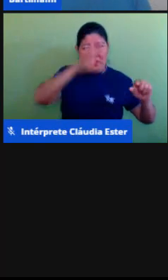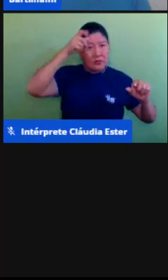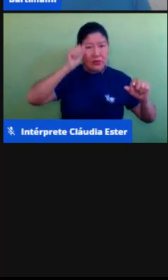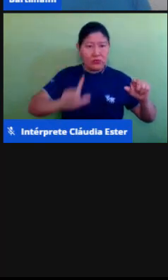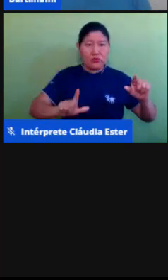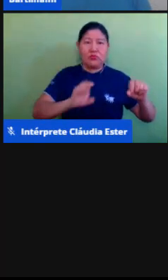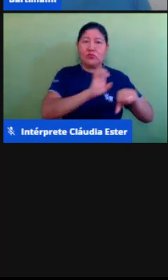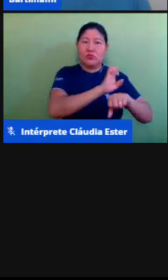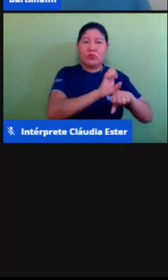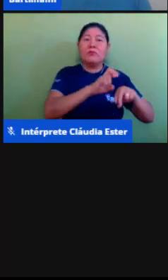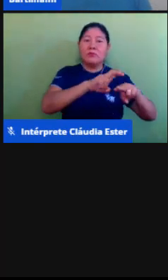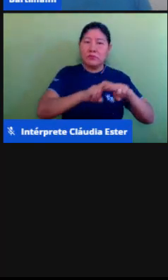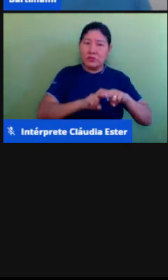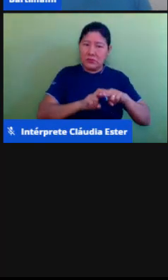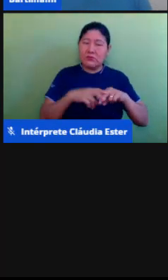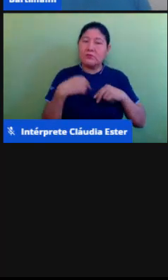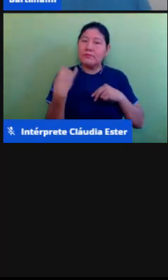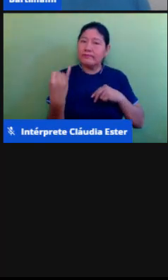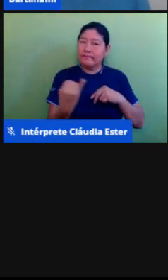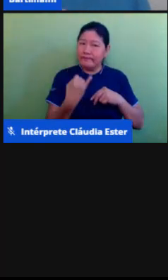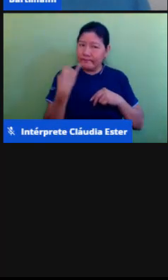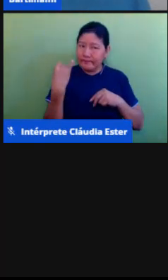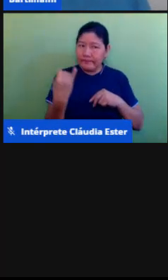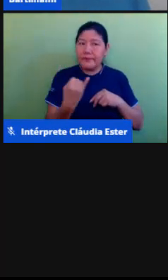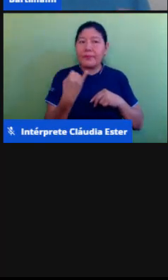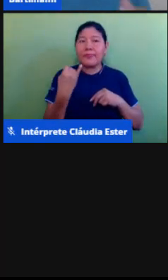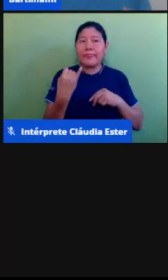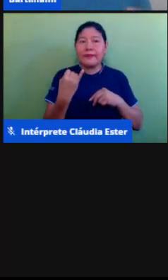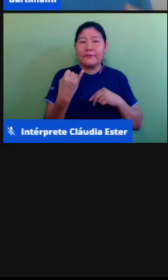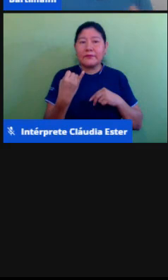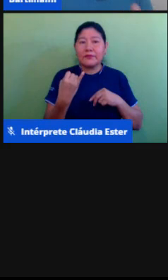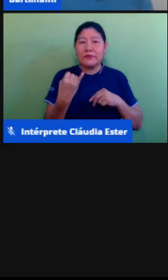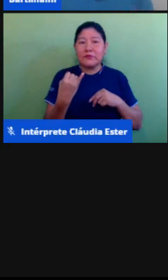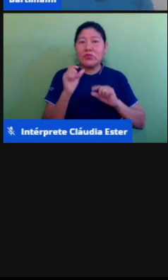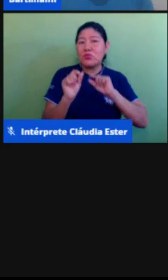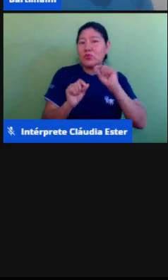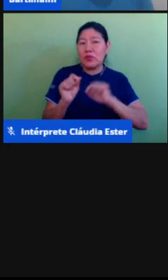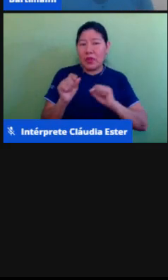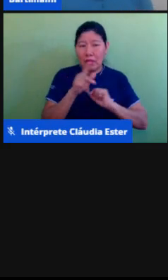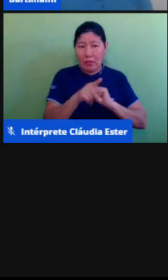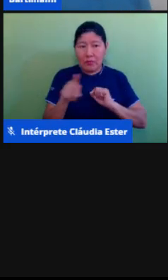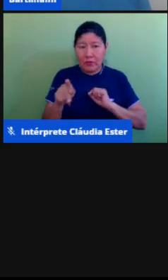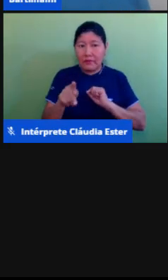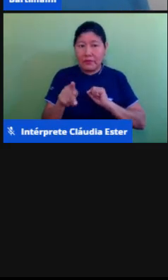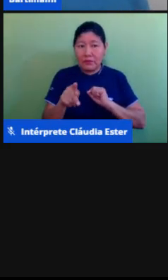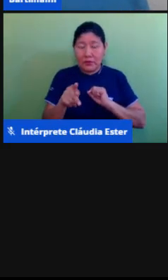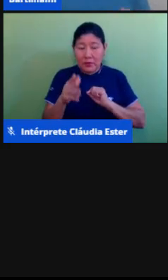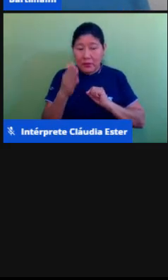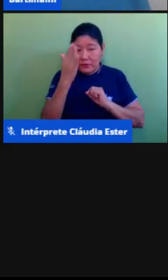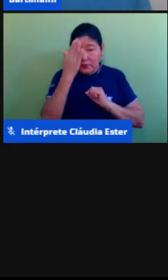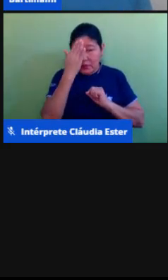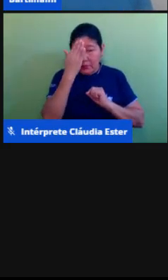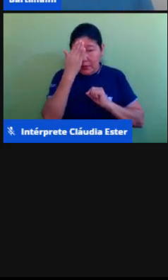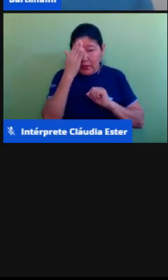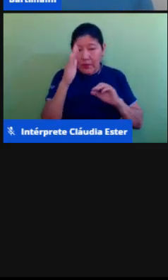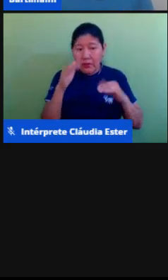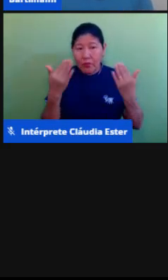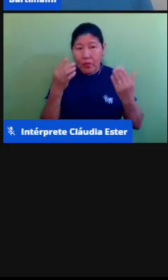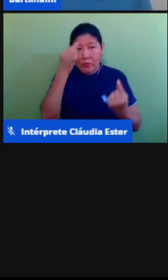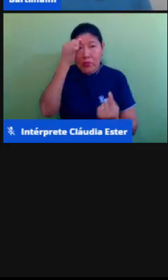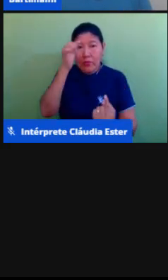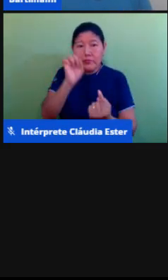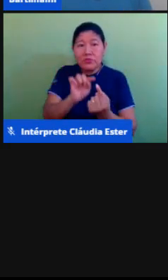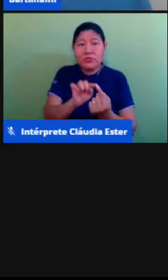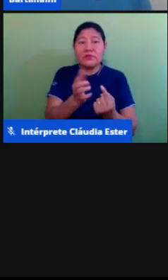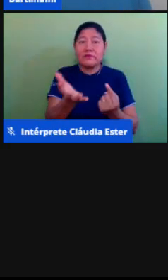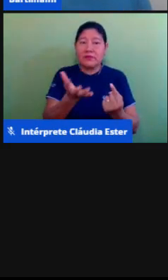muito importante ter o professor precisa ter essa sensibilidade na hora de buscar mostrar esses